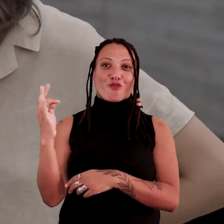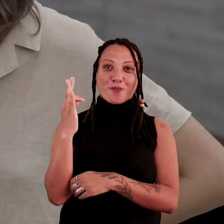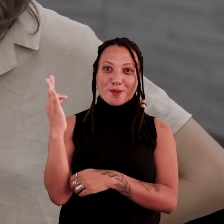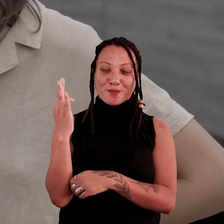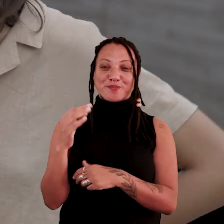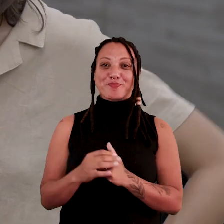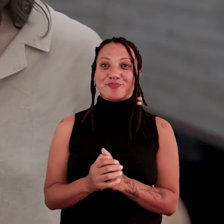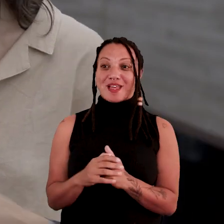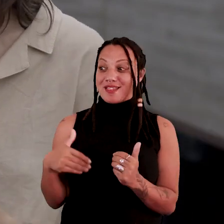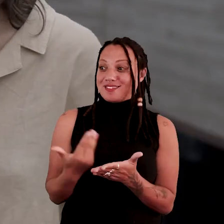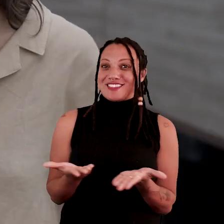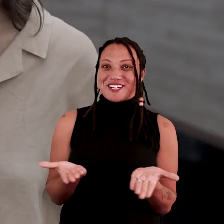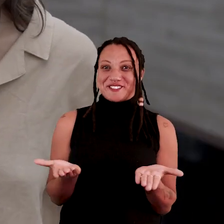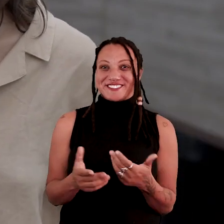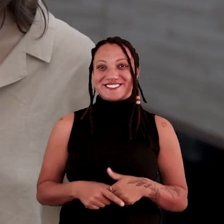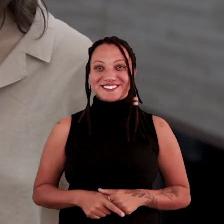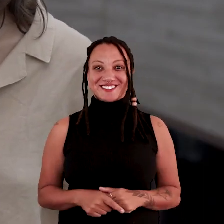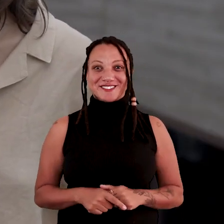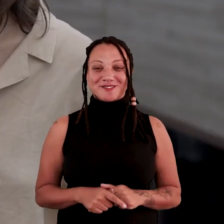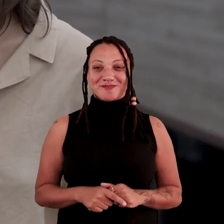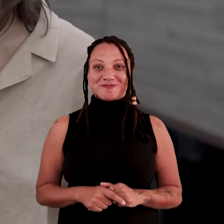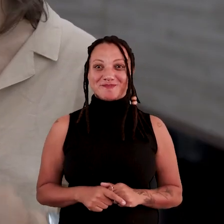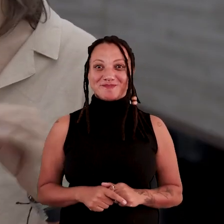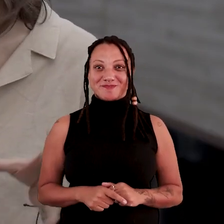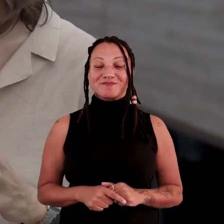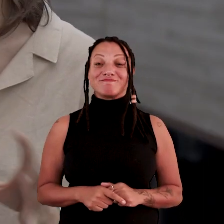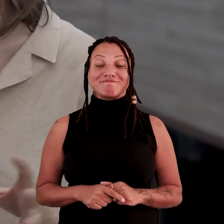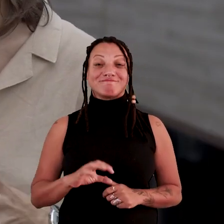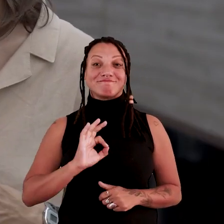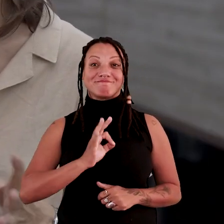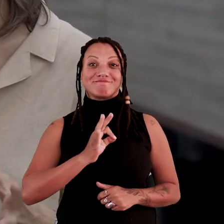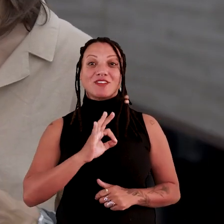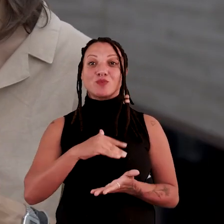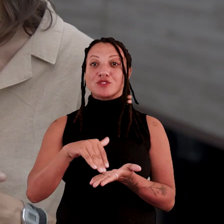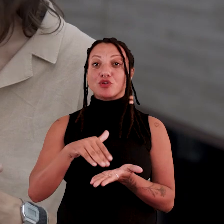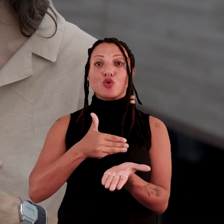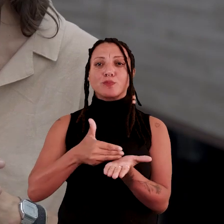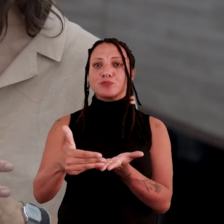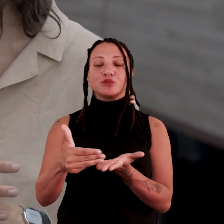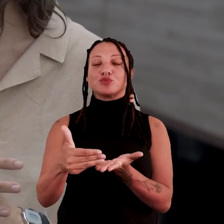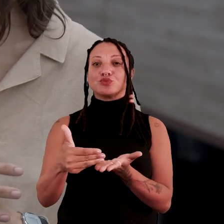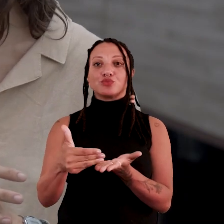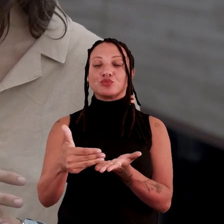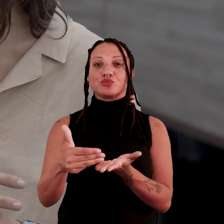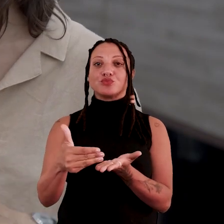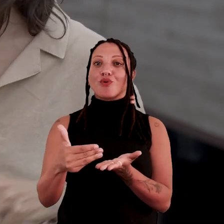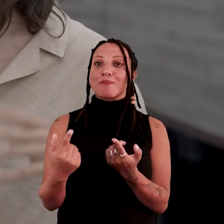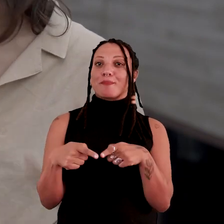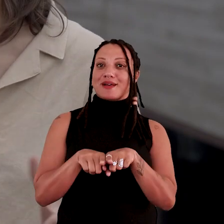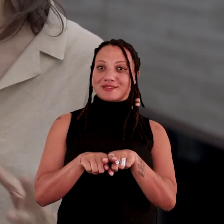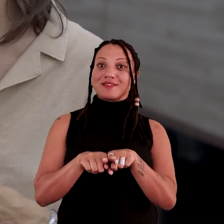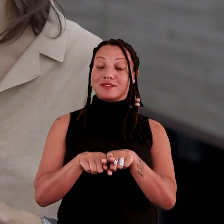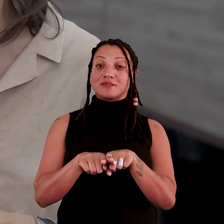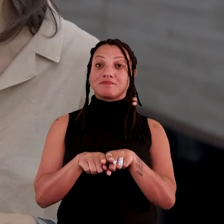O escritório começou justamente com essa parceria, umas primeiras colaborações em 2014,